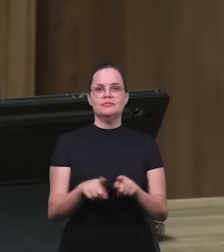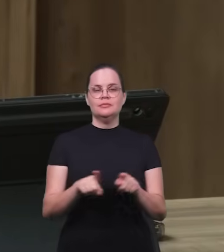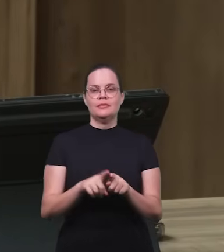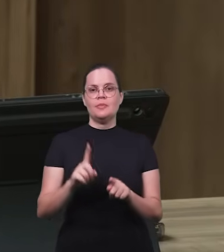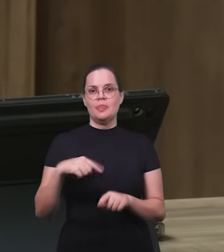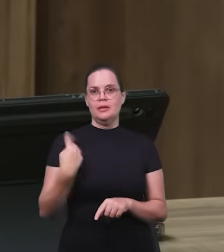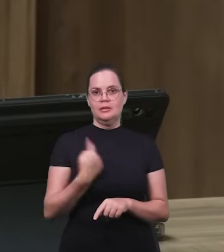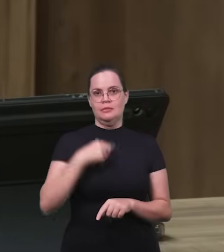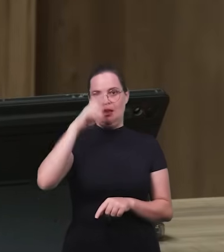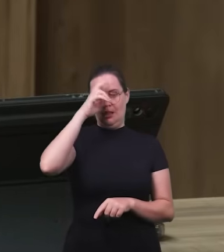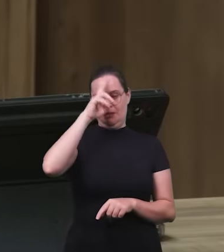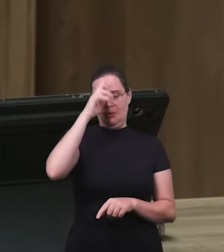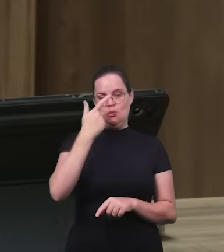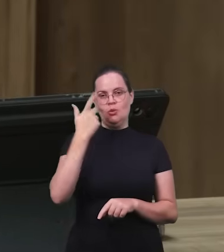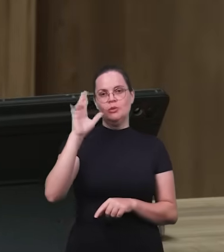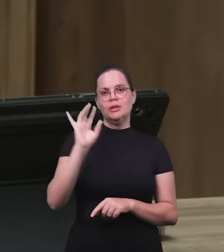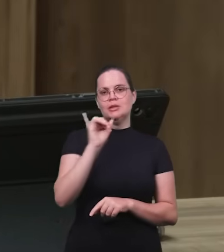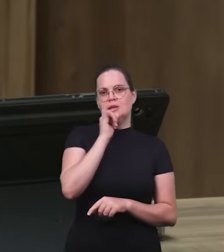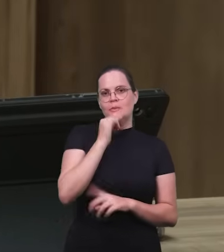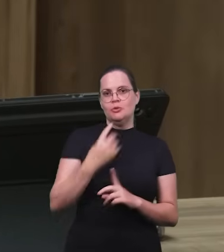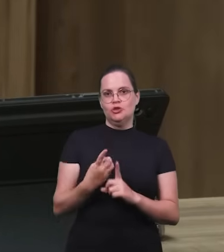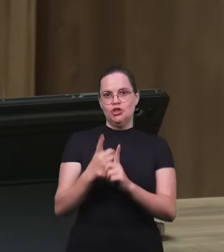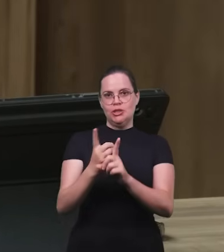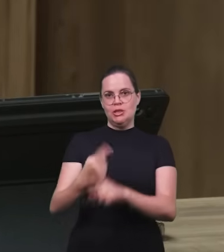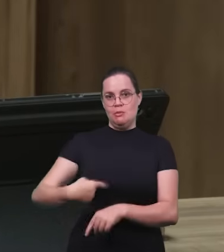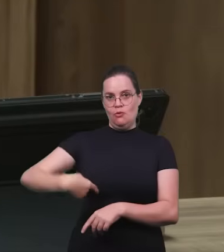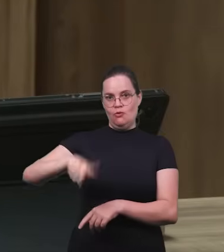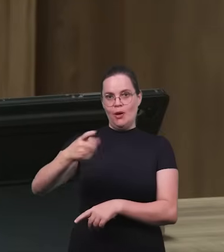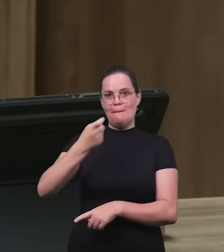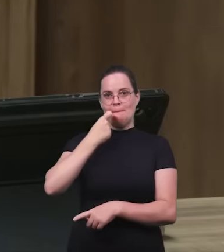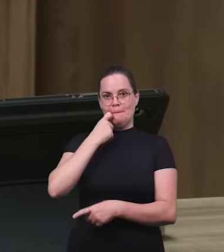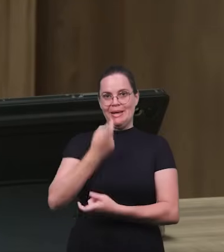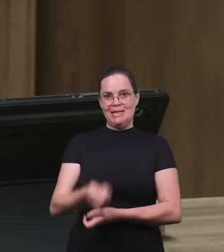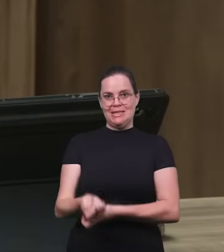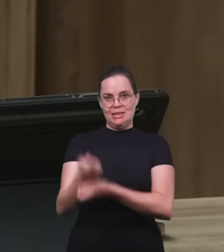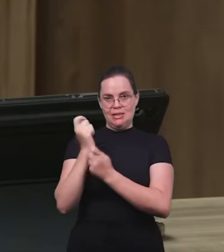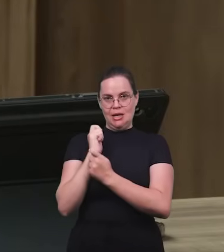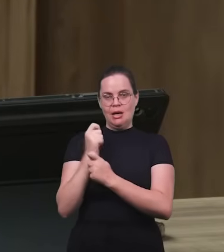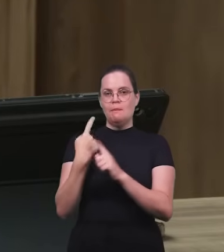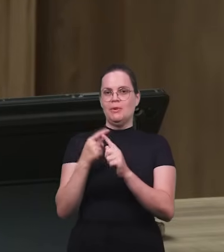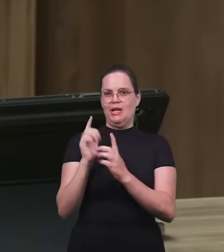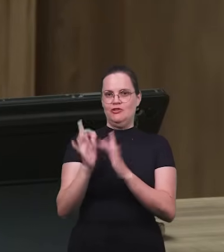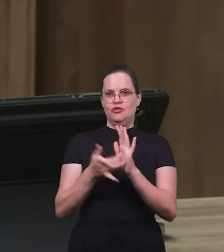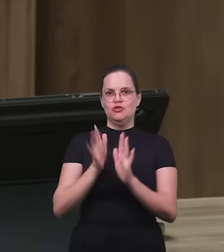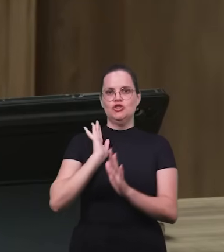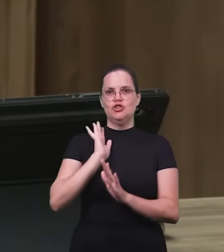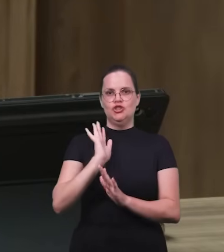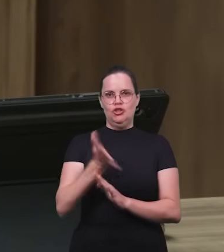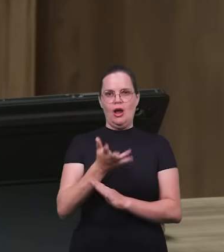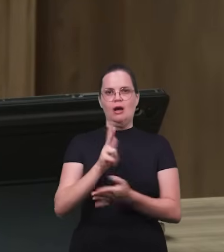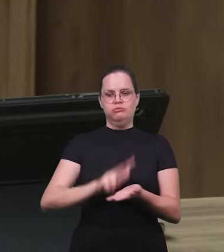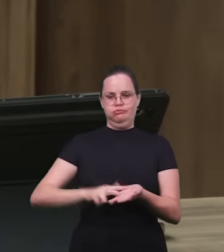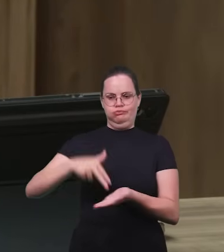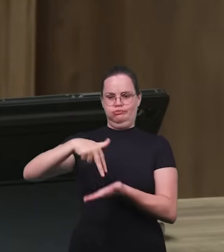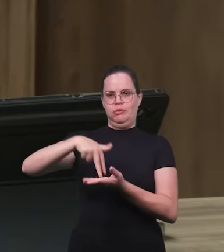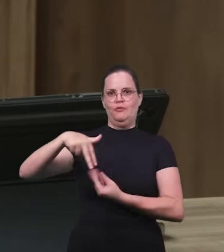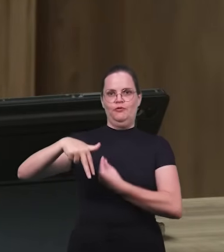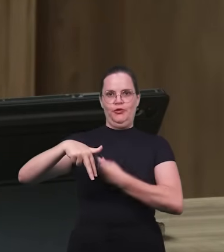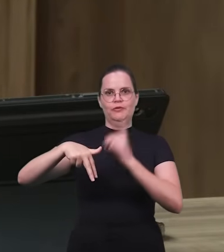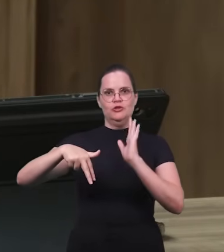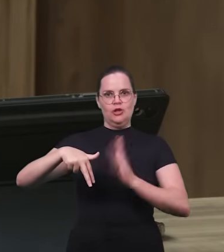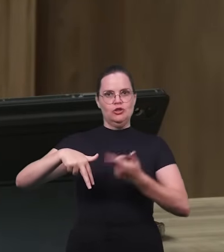dos discípulos, né, quando eles foram pescar após a ressurreição de Jesus. E lá em